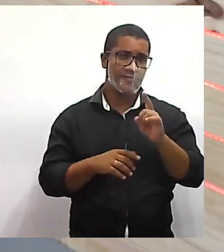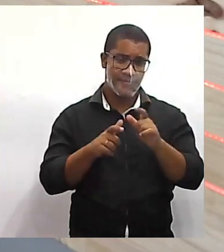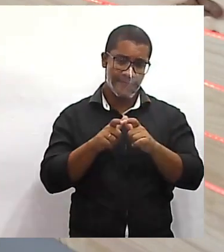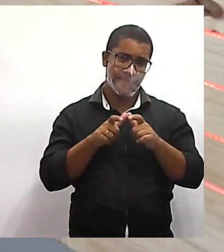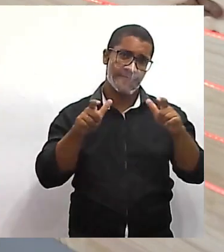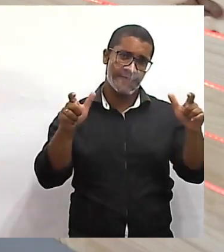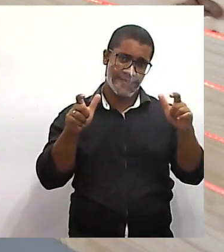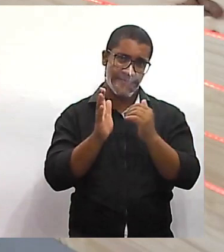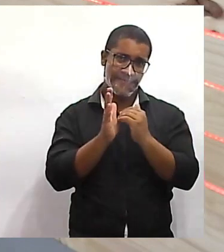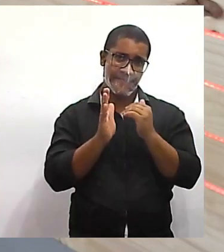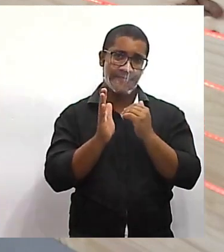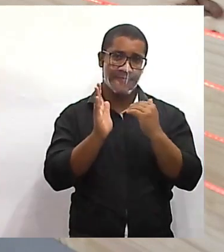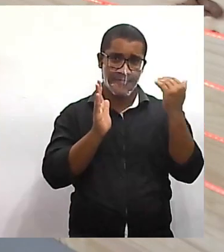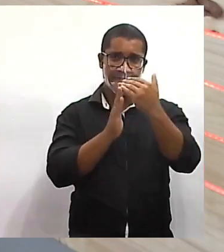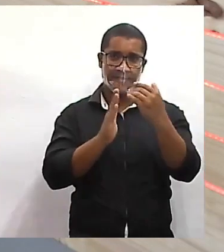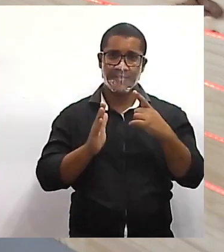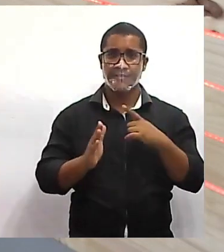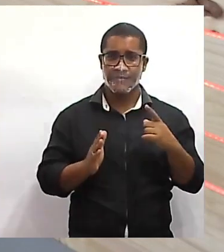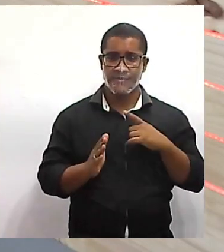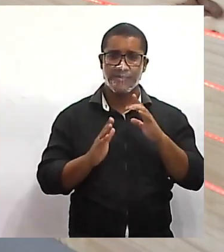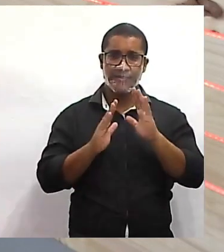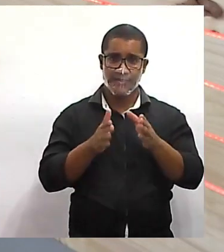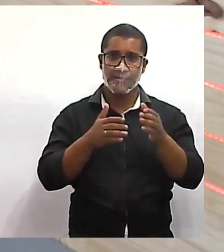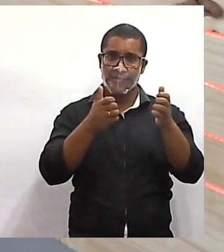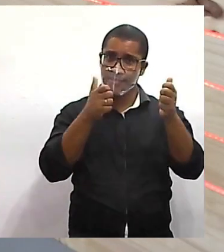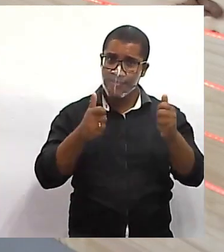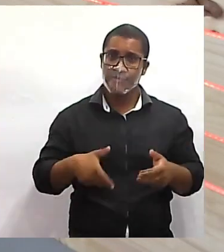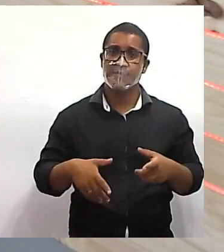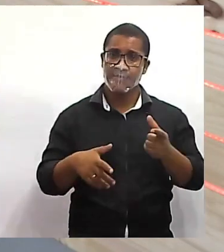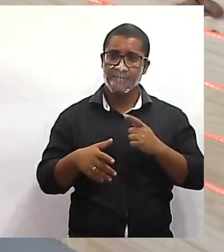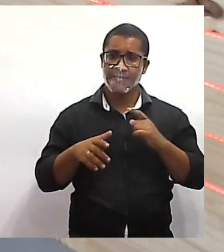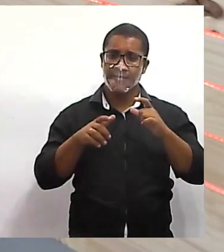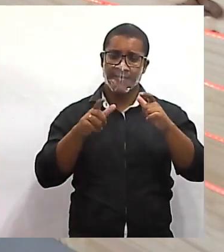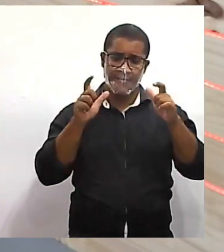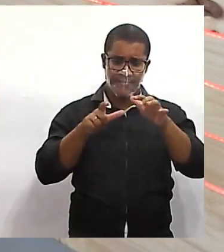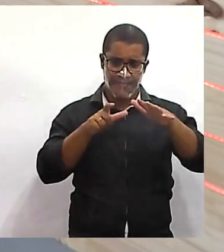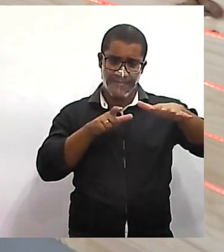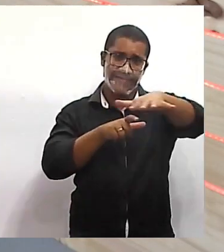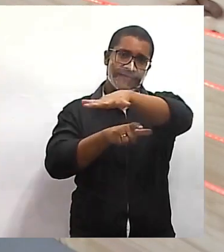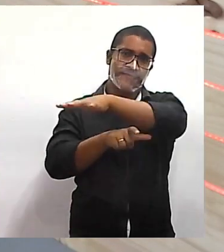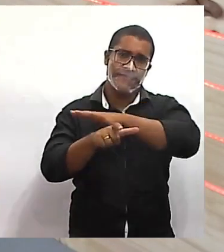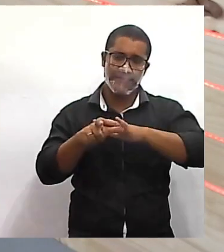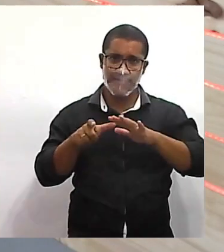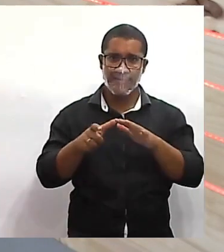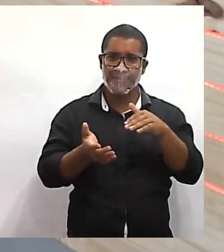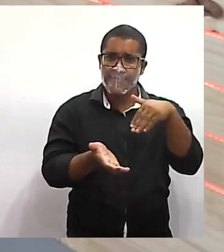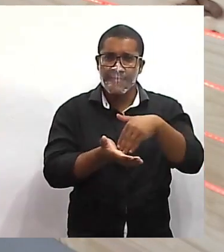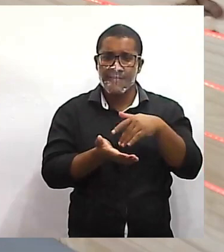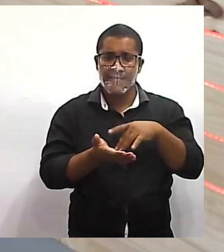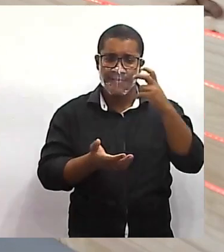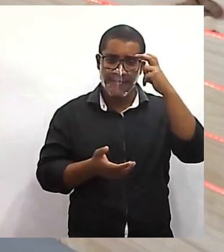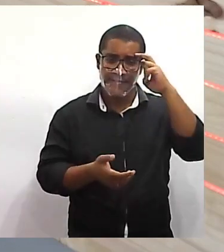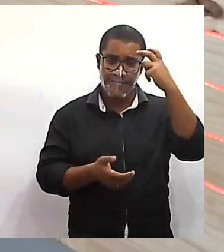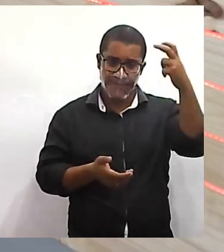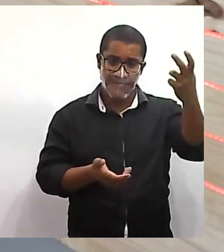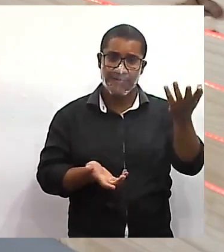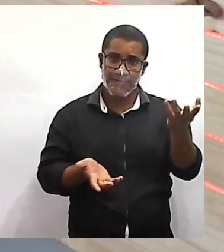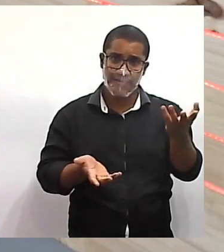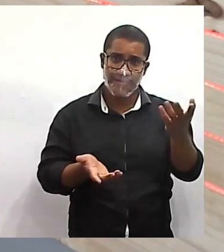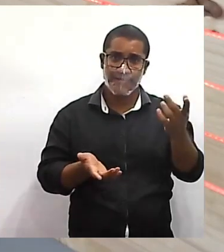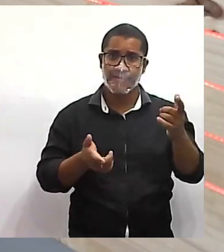vai abarcar, como você diz, várias dimensões. E, finalmente, a questão cultural, né?